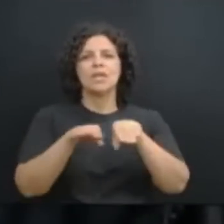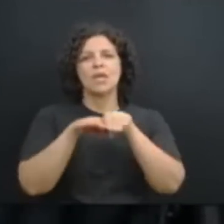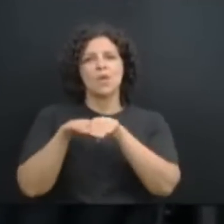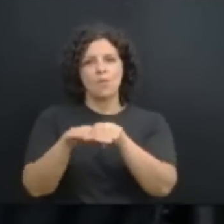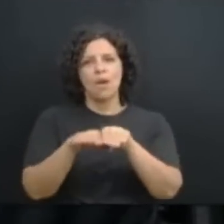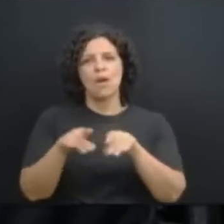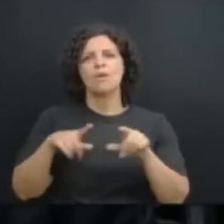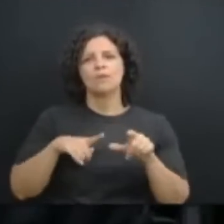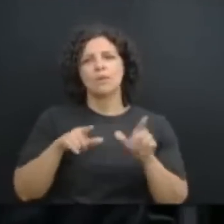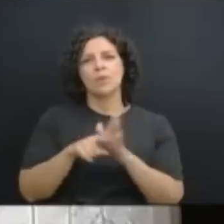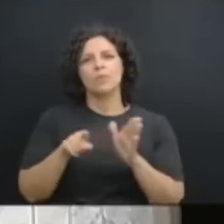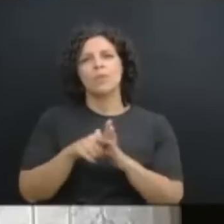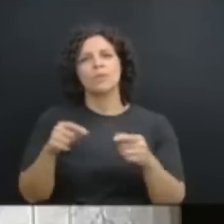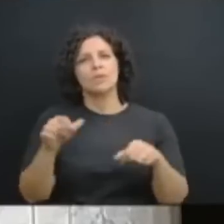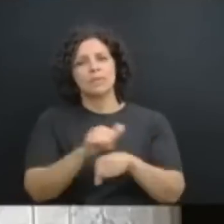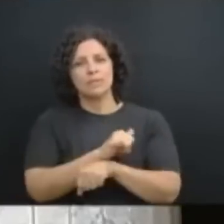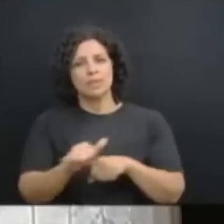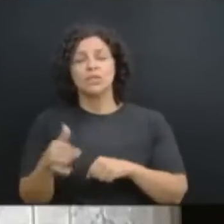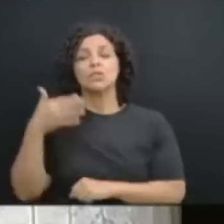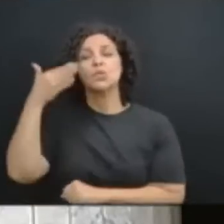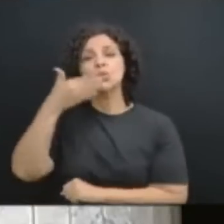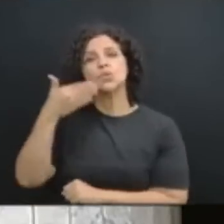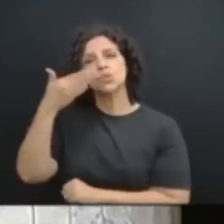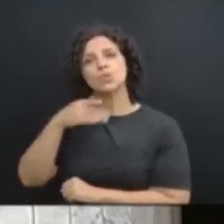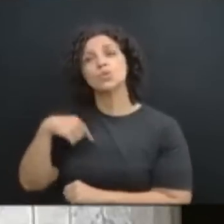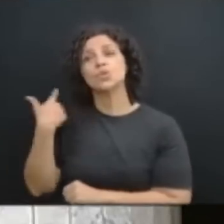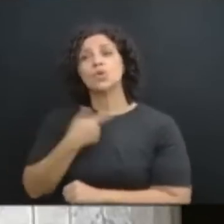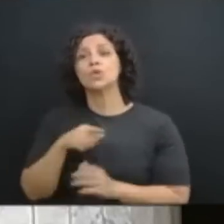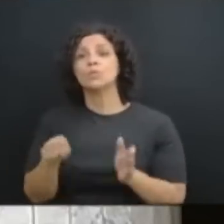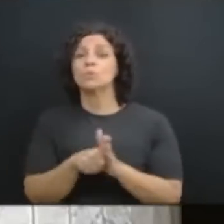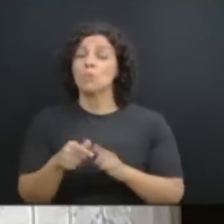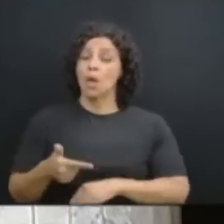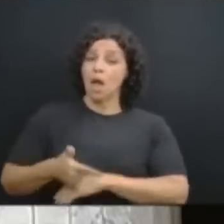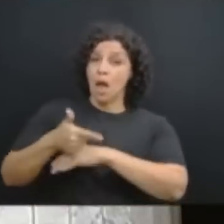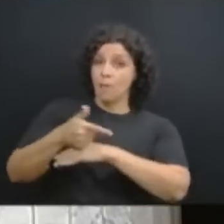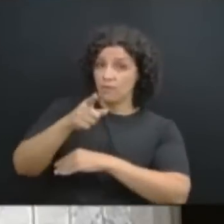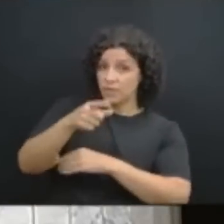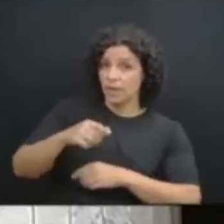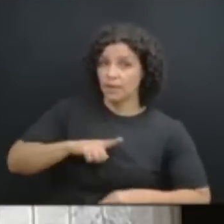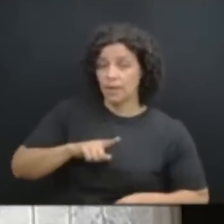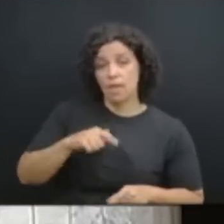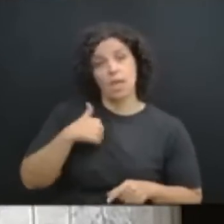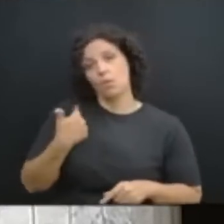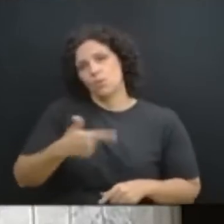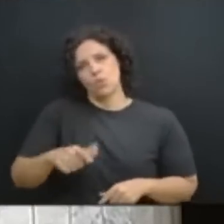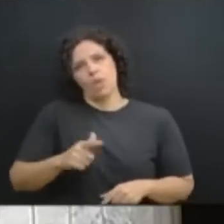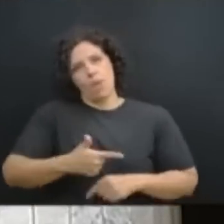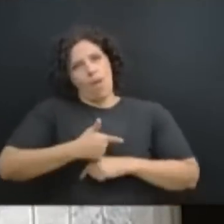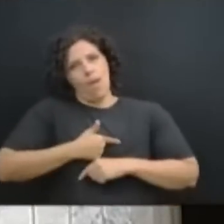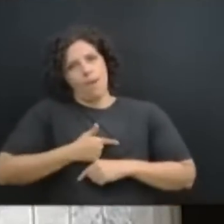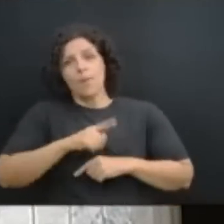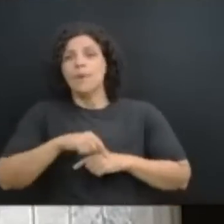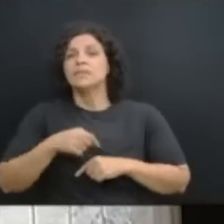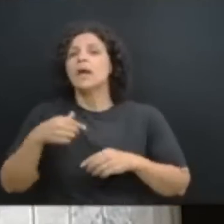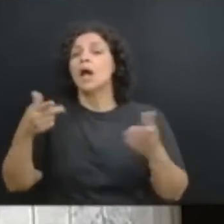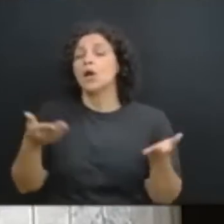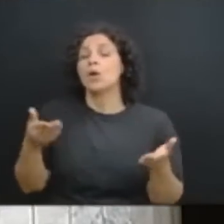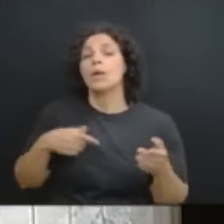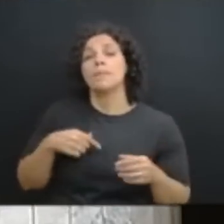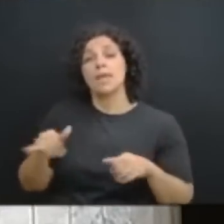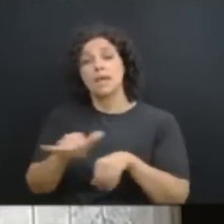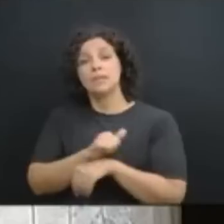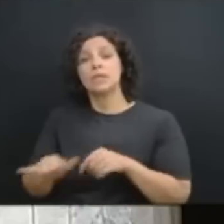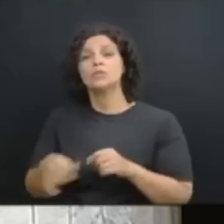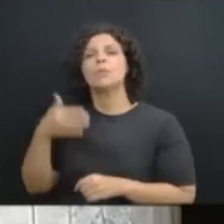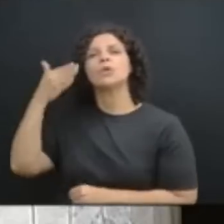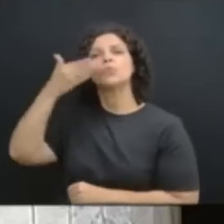de igualdade de armas. É o discurso. As armas de fogo que o senhor possui, eu não as possuo. Nesse sentido, se trata